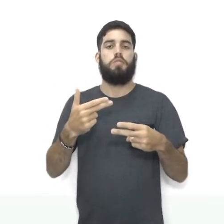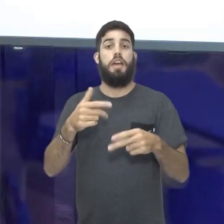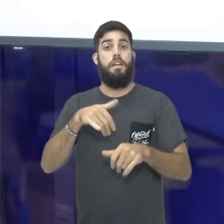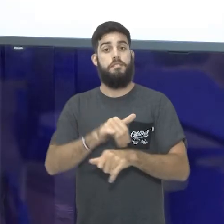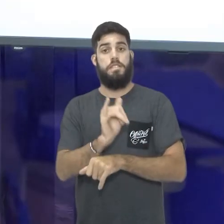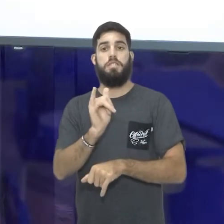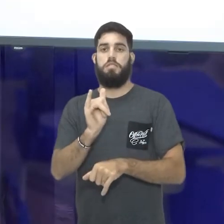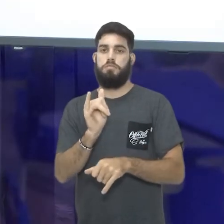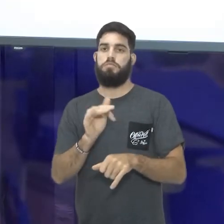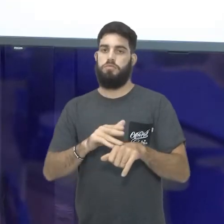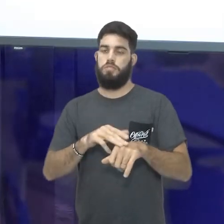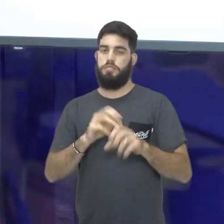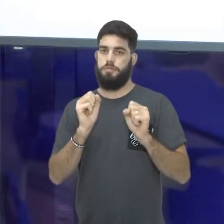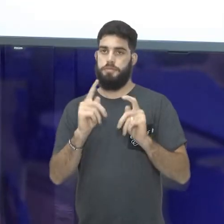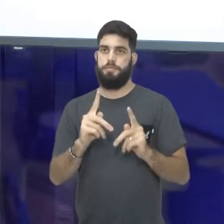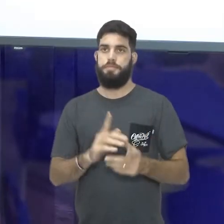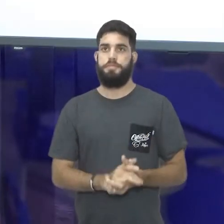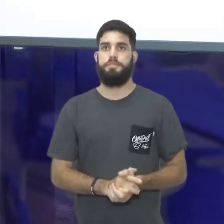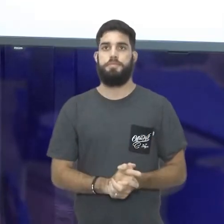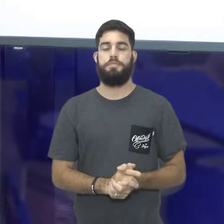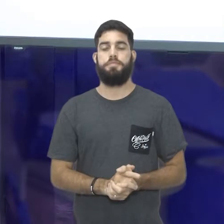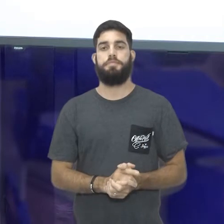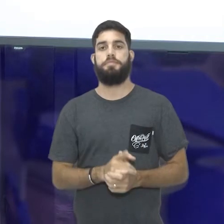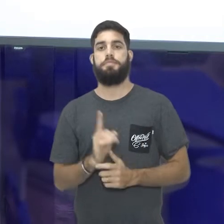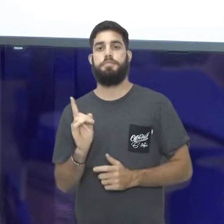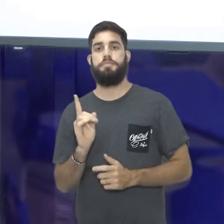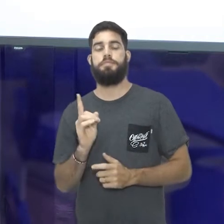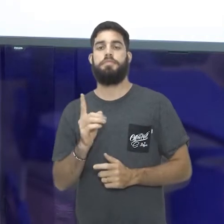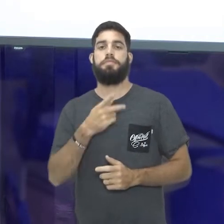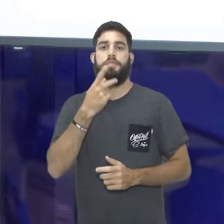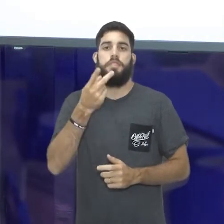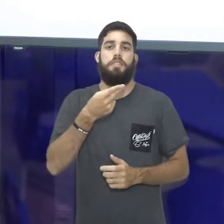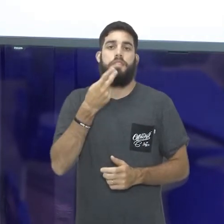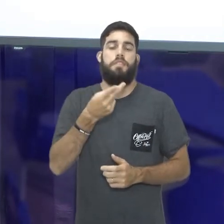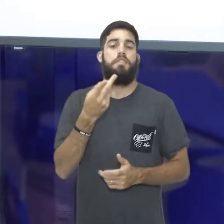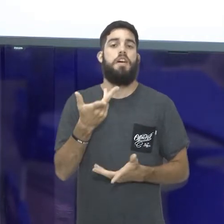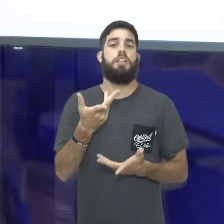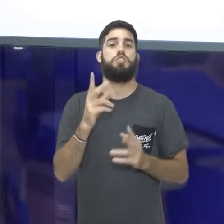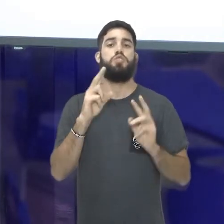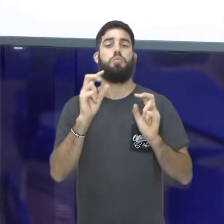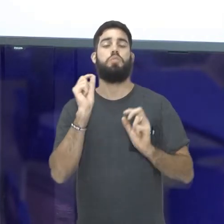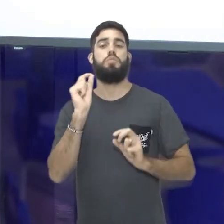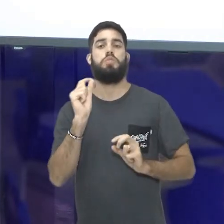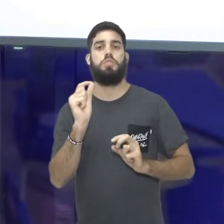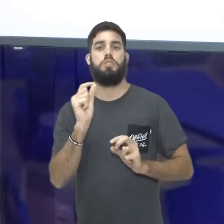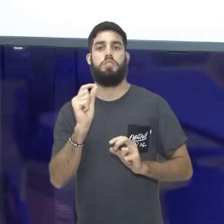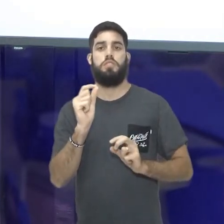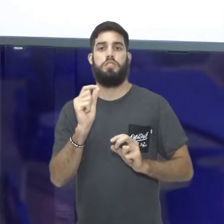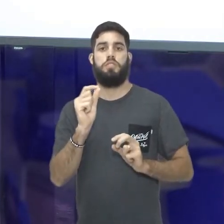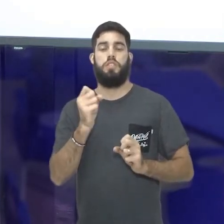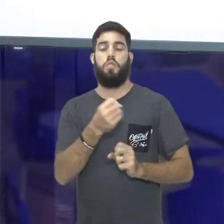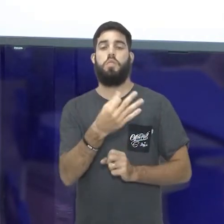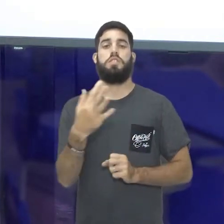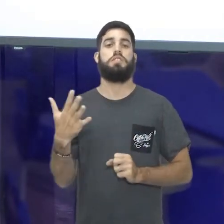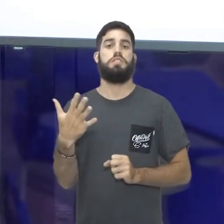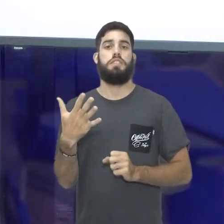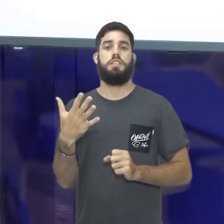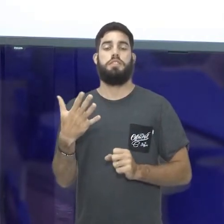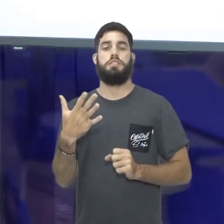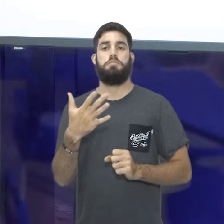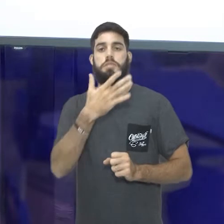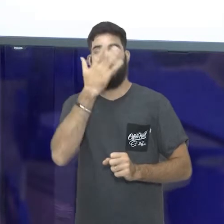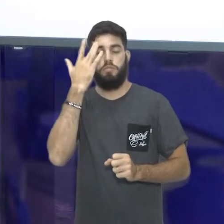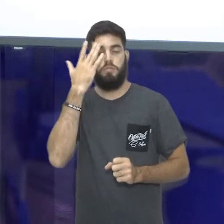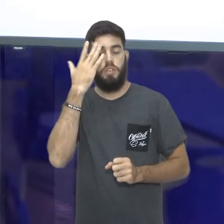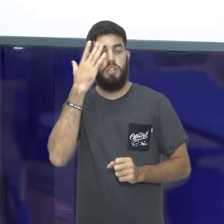caderno. Nesse caso aí, eles estão tendo uma conversa em relação à quantidade de casos